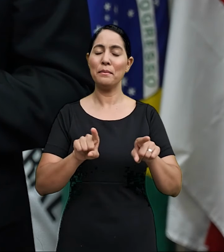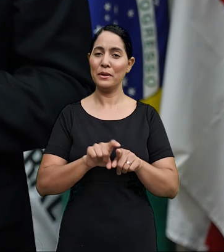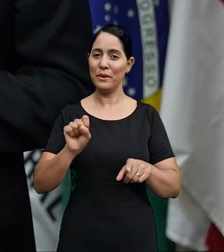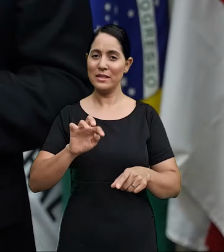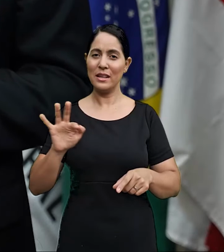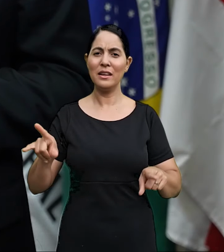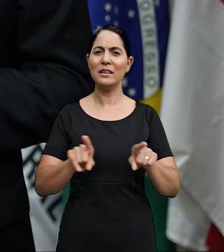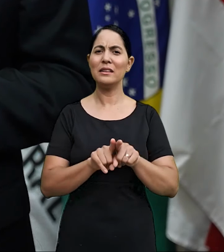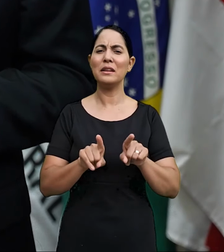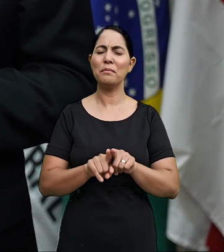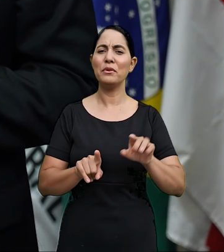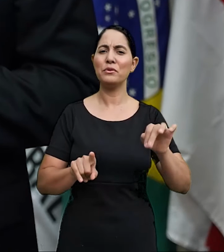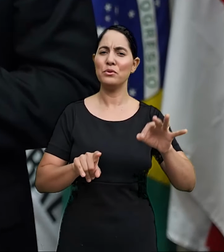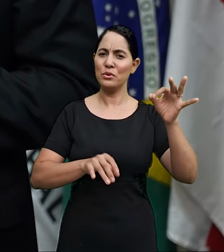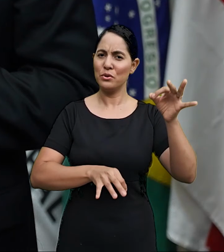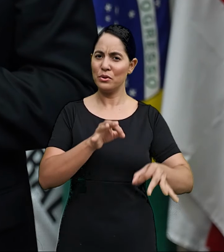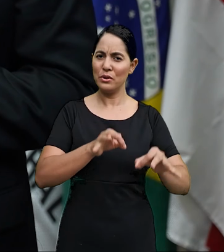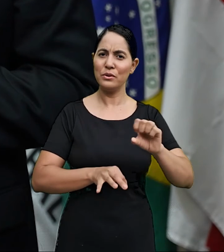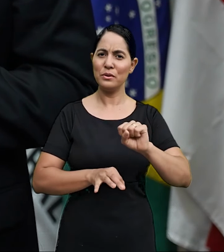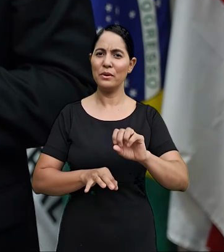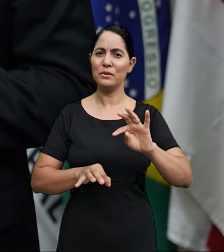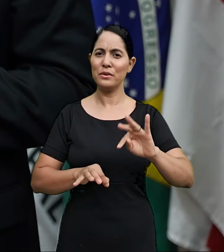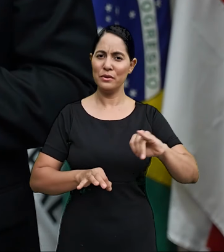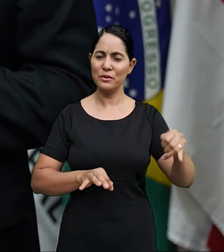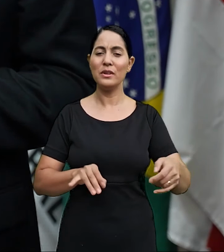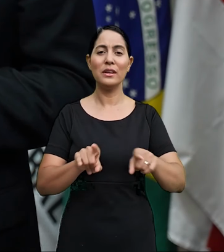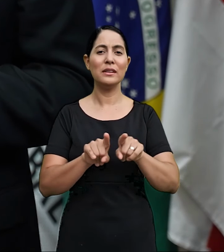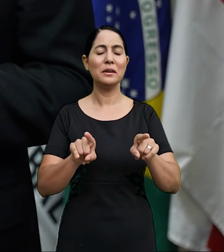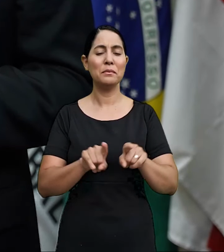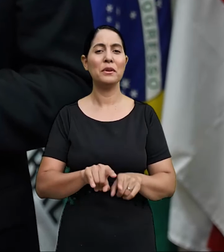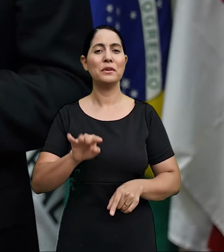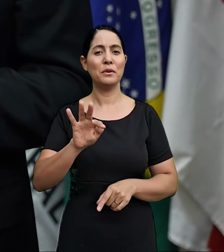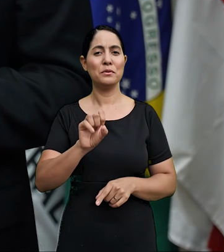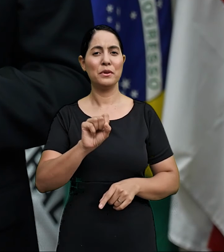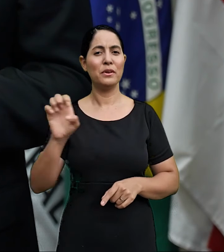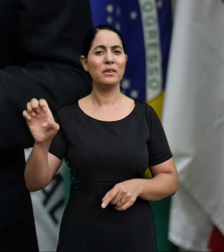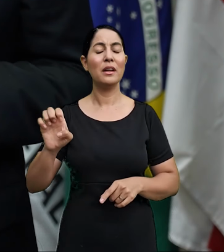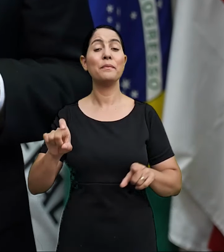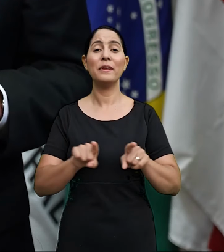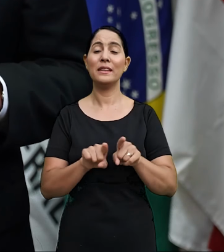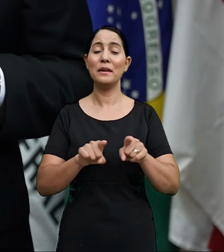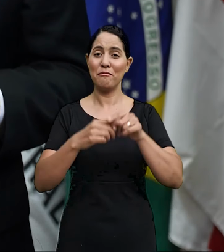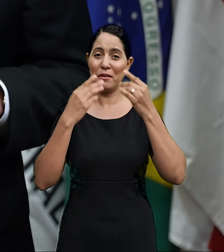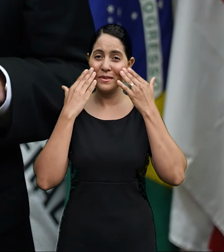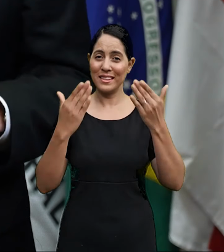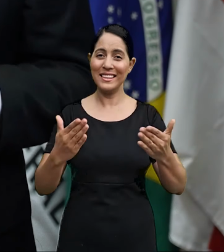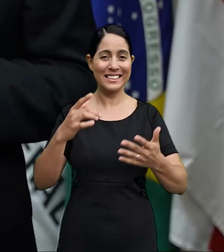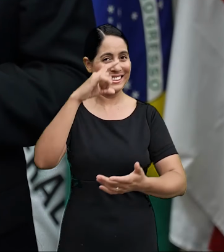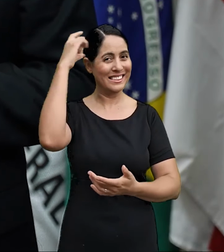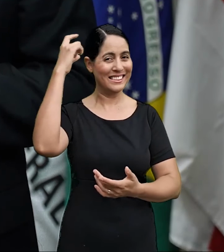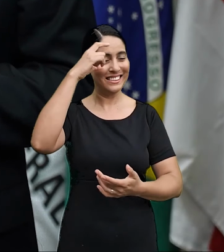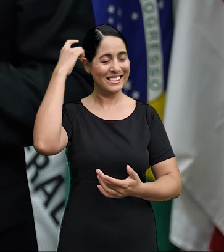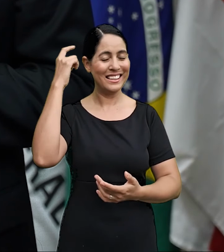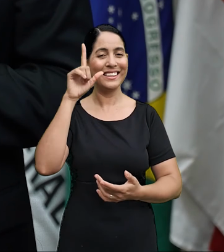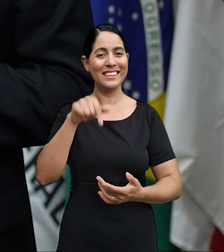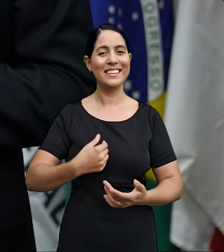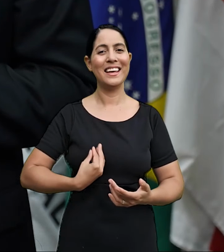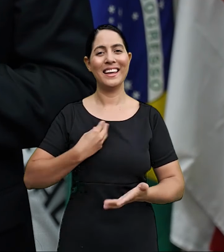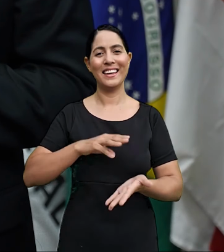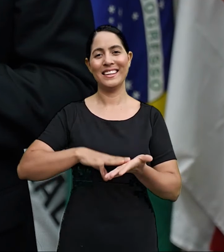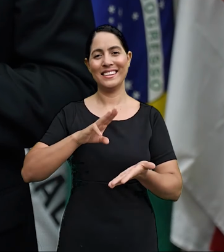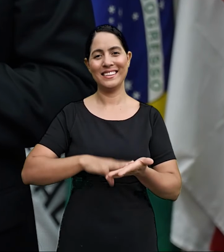a ministra Edilene Lobo, do Tribunal Superior Eleitoral, e com a apresentação do Dr. Marcos Vinícius Furtado Coelho,